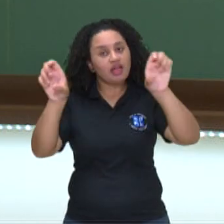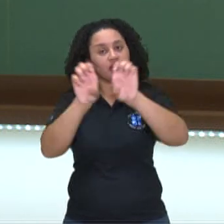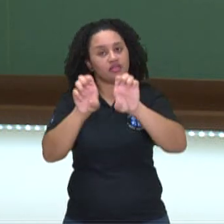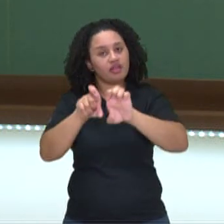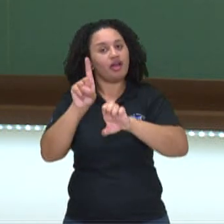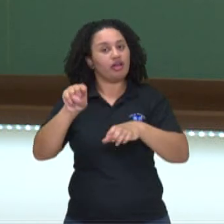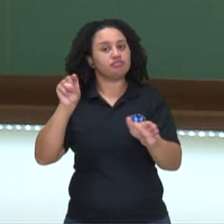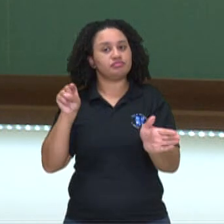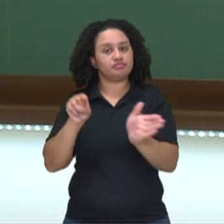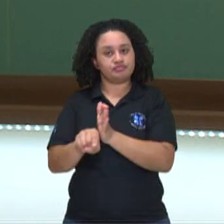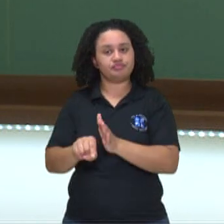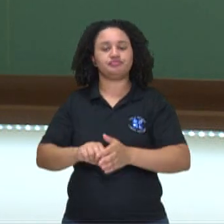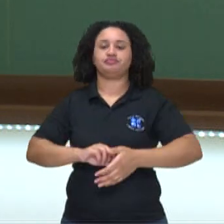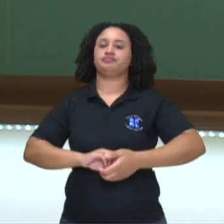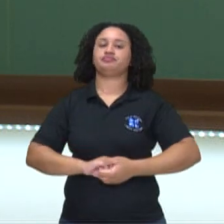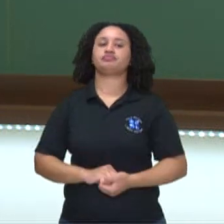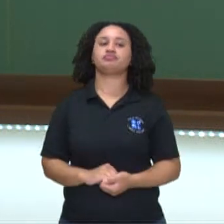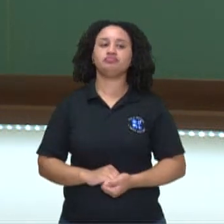pergunta, ok?